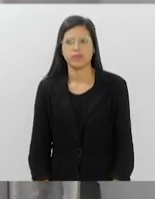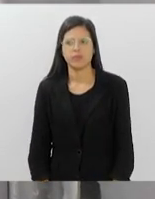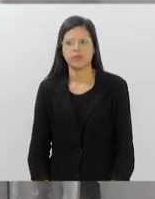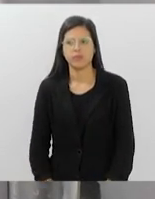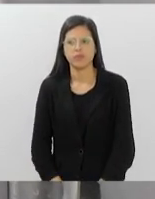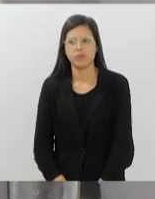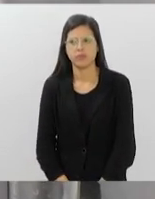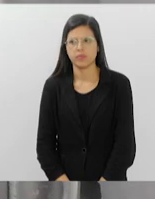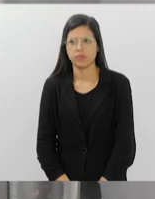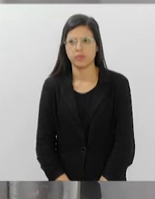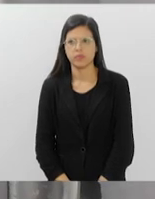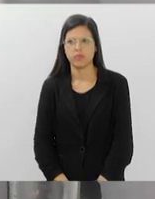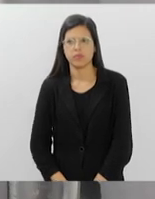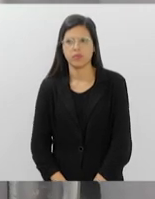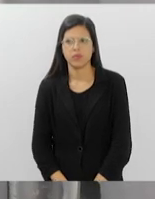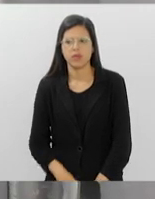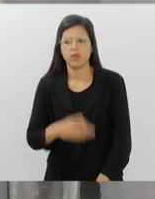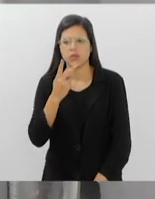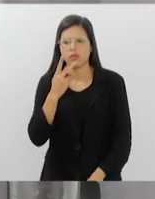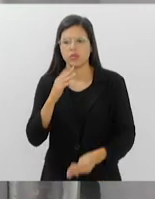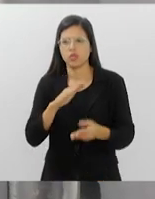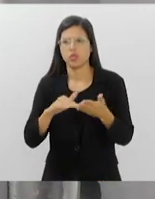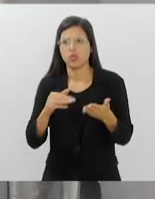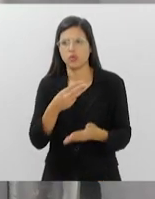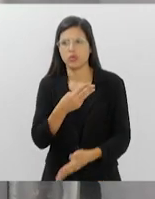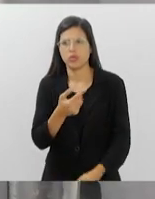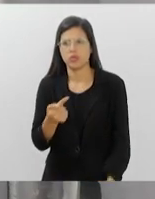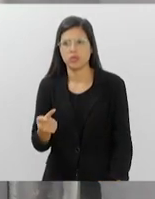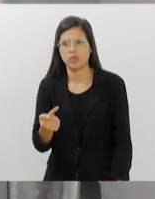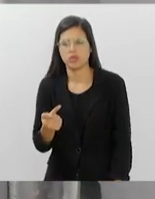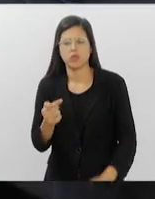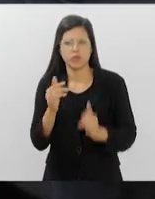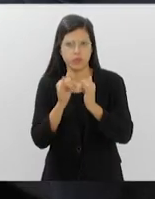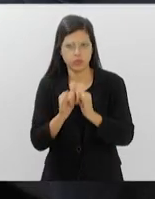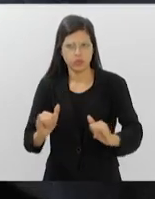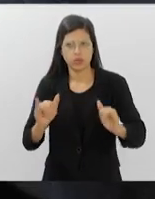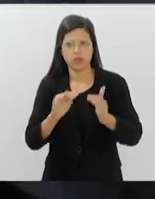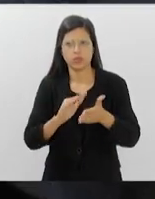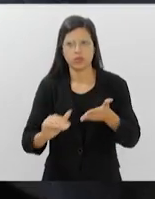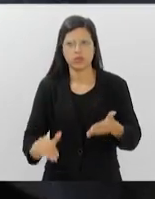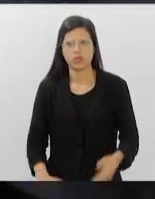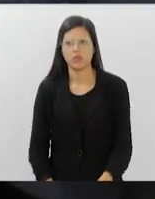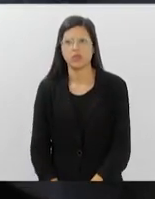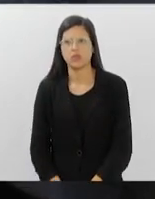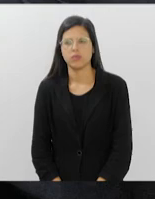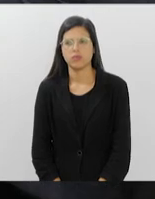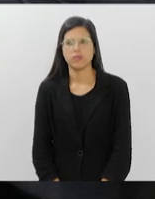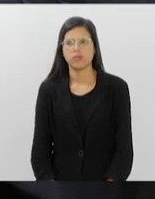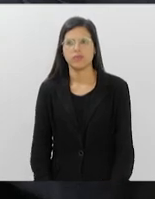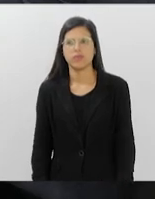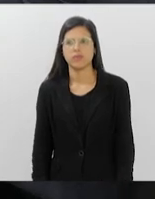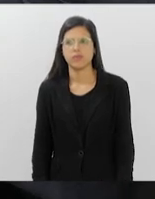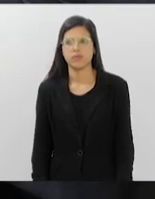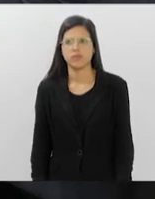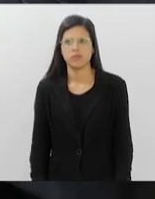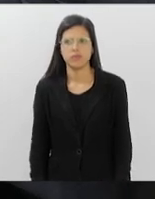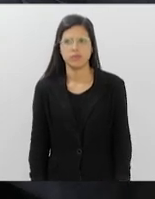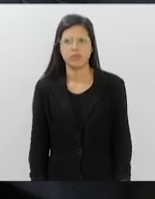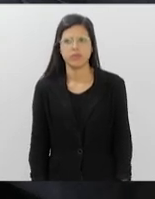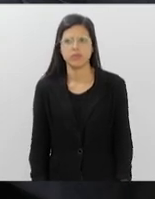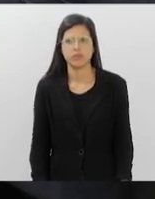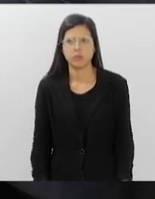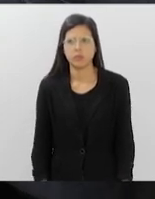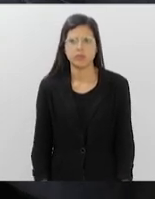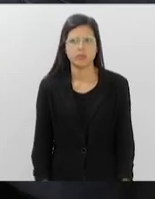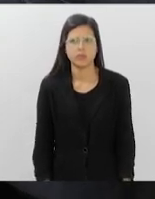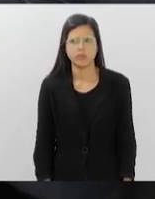está dizendo que retirou o 37. Foram retirados, eu vou anunciar os retirados. Apesar de ser de uma inconstitucionalidade